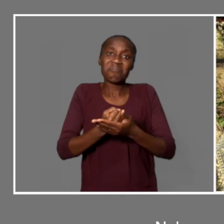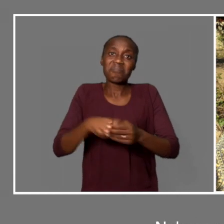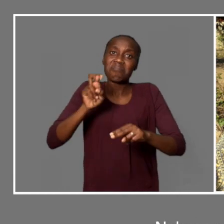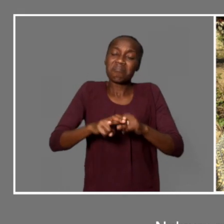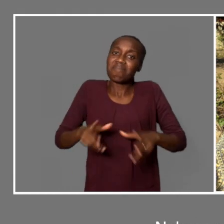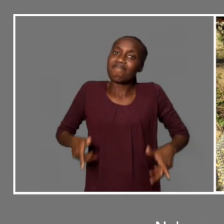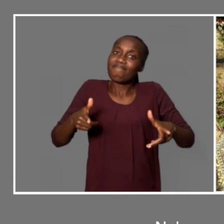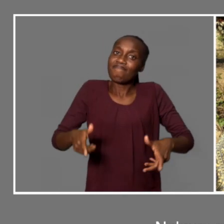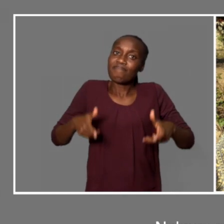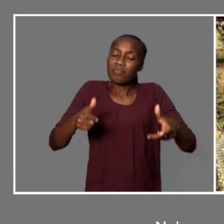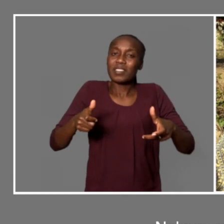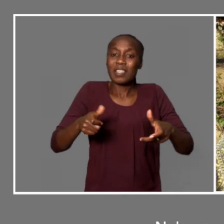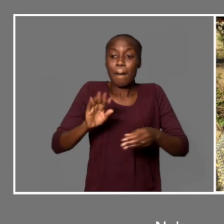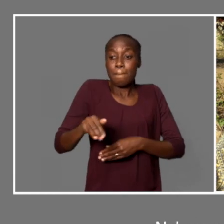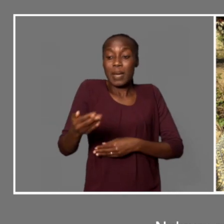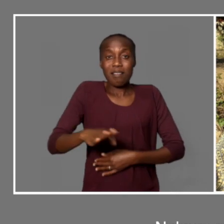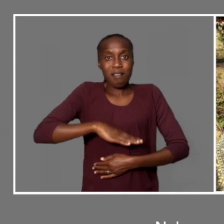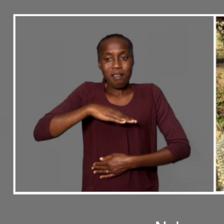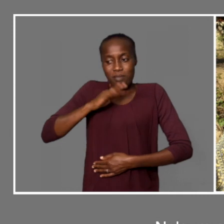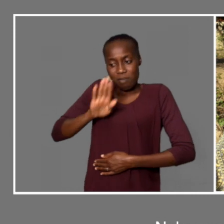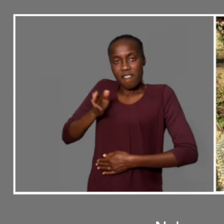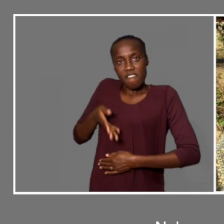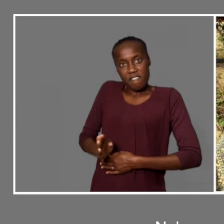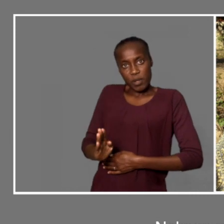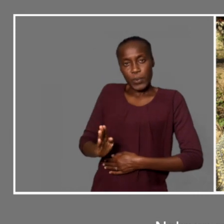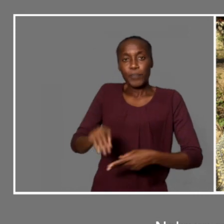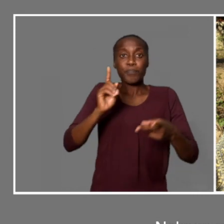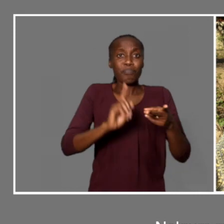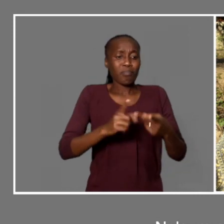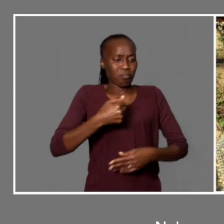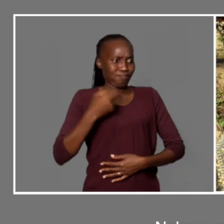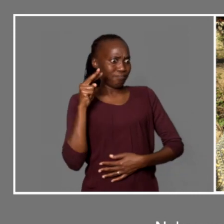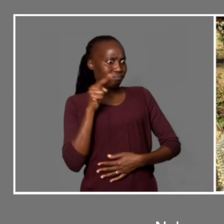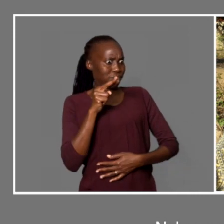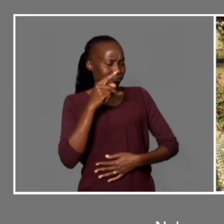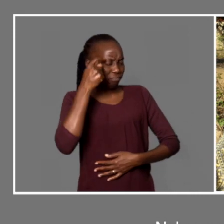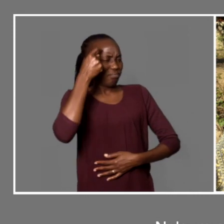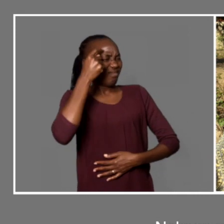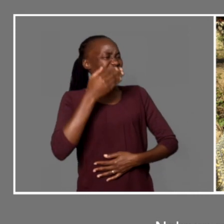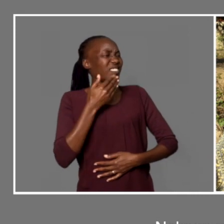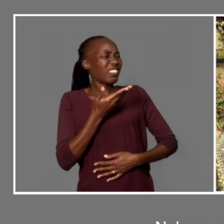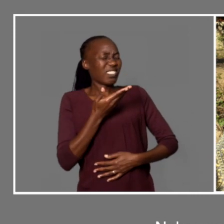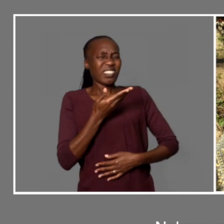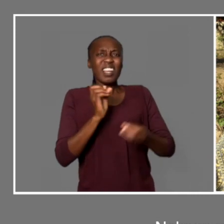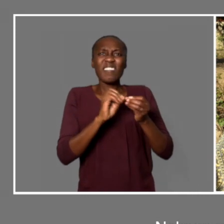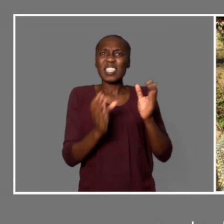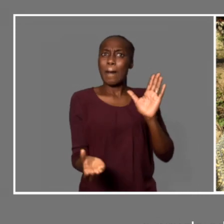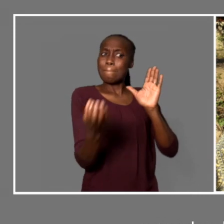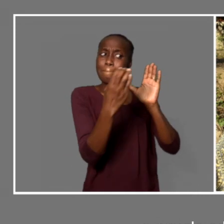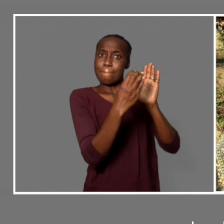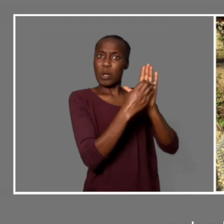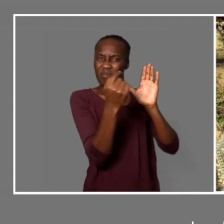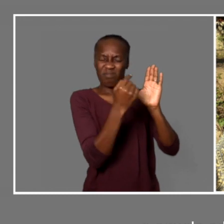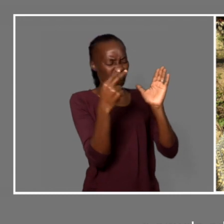Em algum momento, nós recomendamos sempre aos pais naquilo que podem fazer. Claramente que não é mal. E aquela